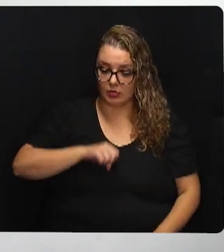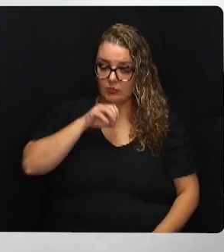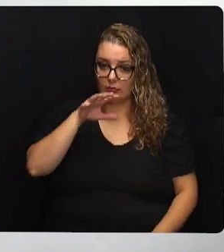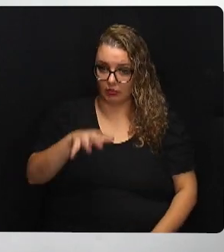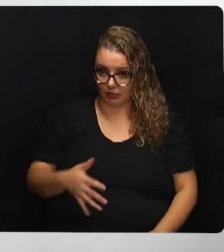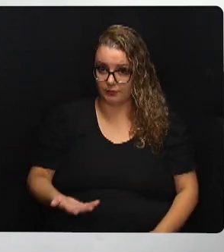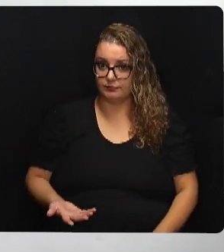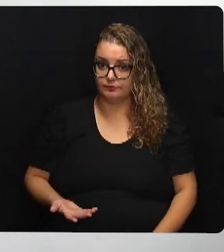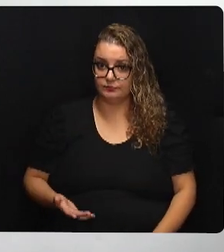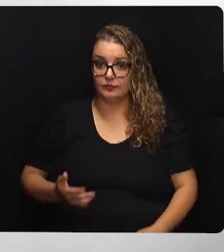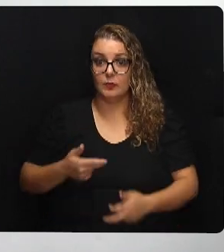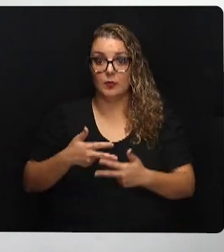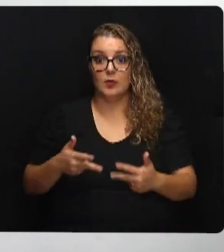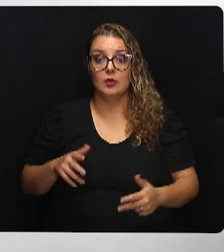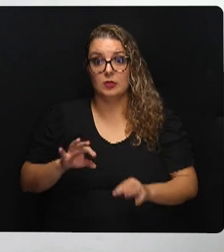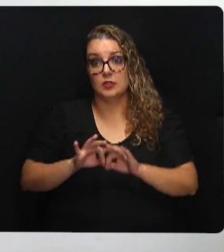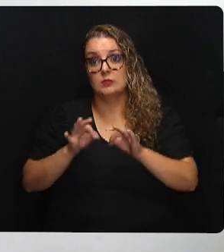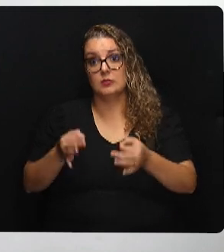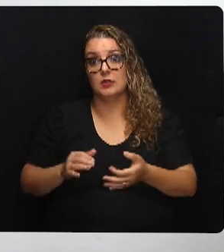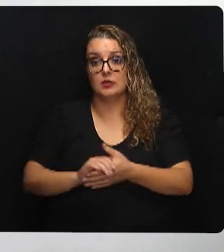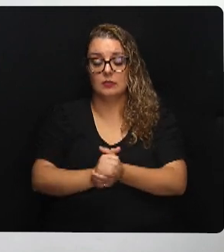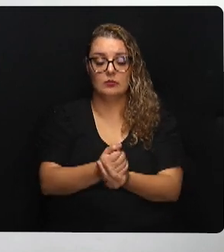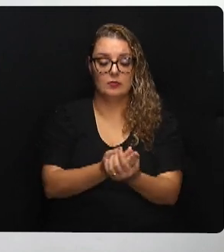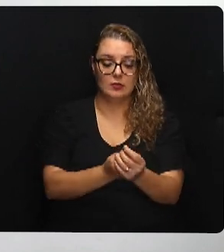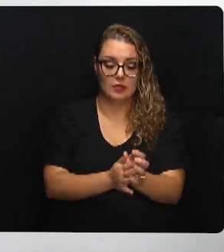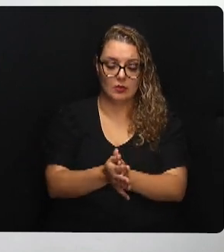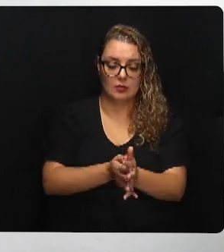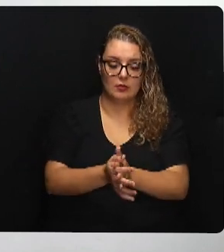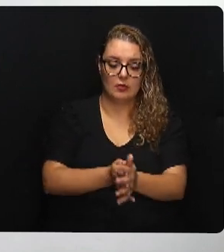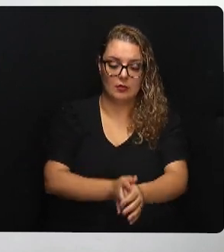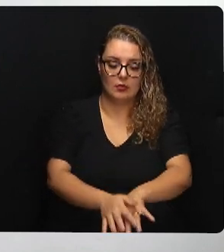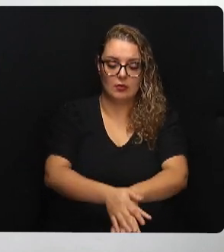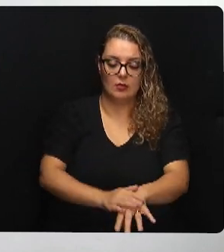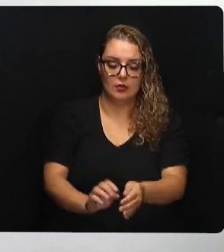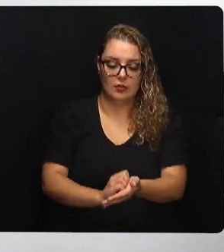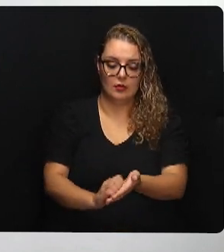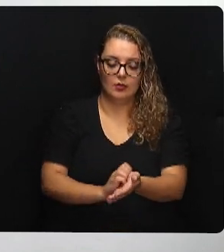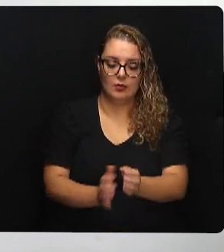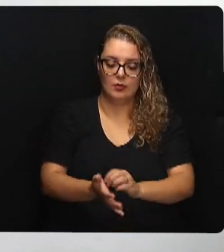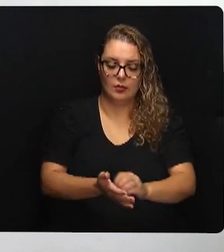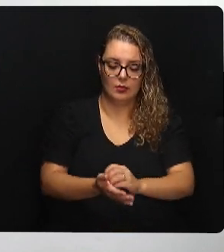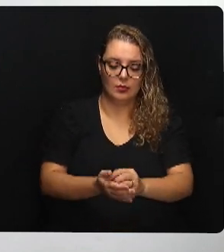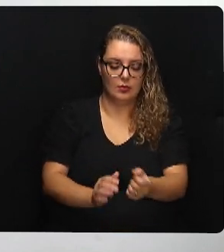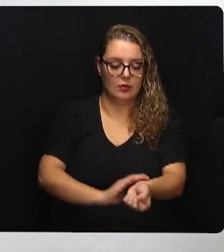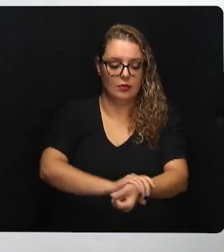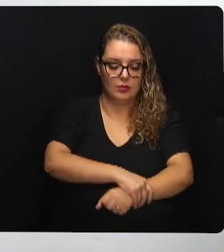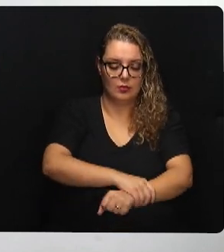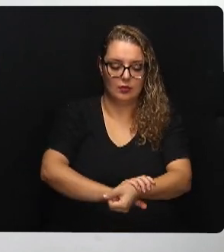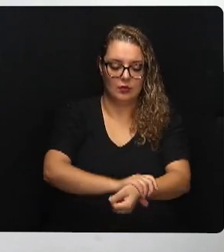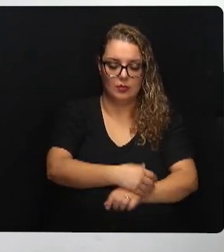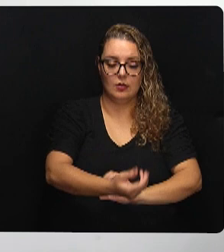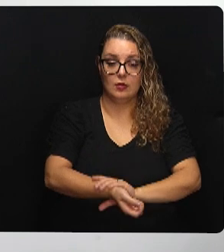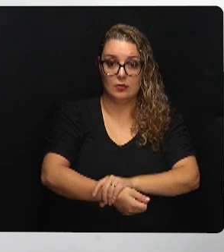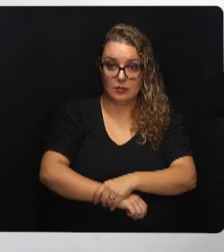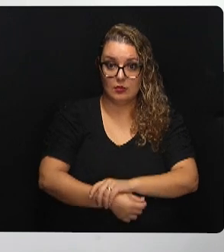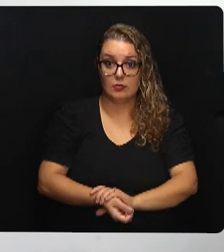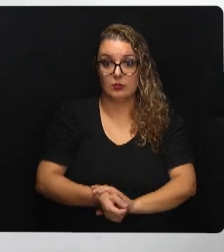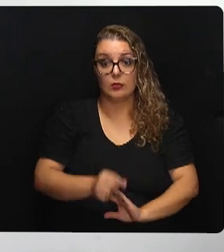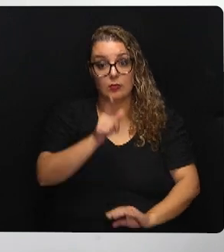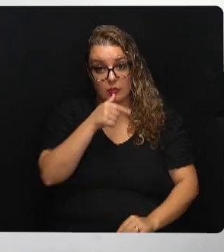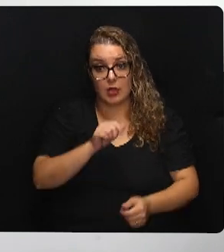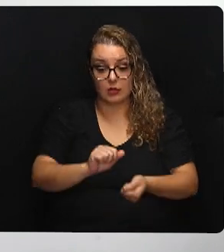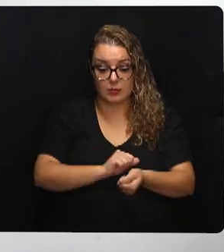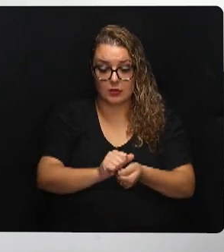e vômitos, né? E eu acho que uma coisa que é muito simples é a lavagem das mãos, como a gente falou, com água e sabão. E se você